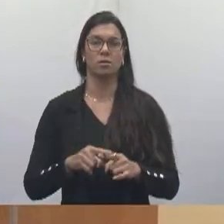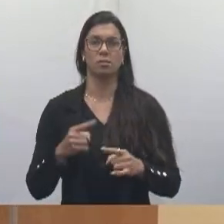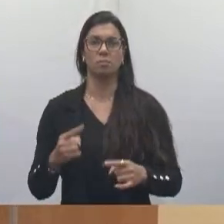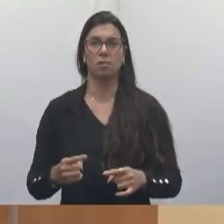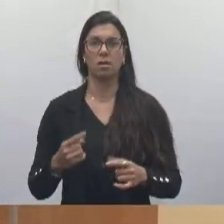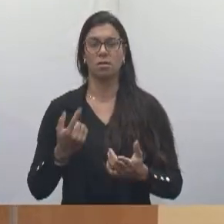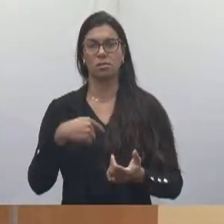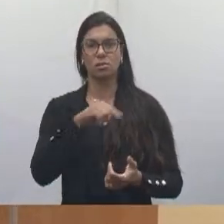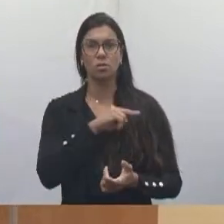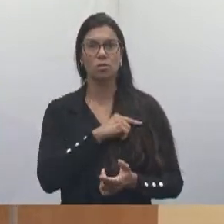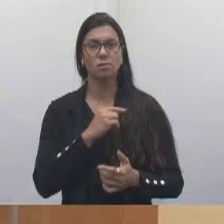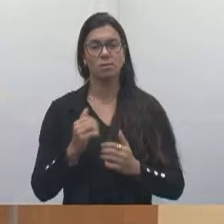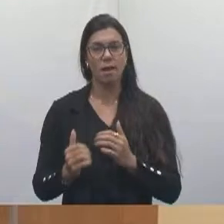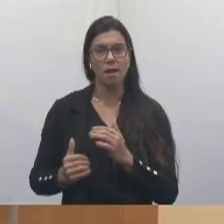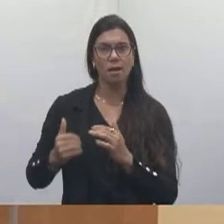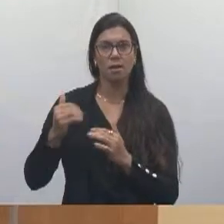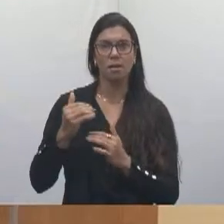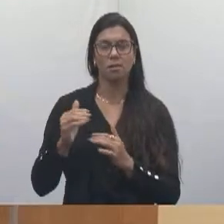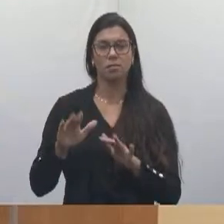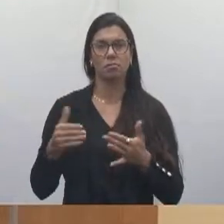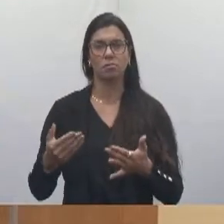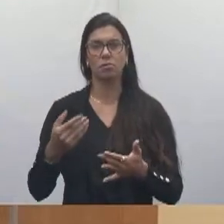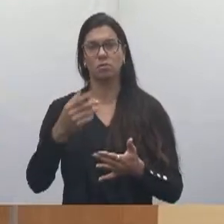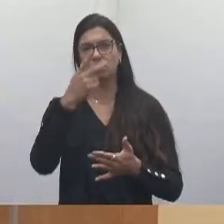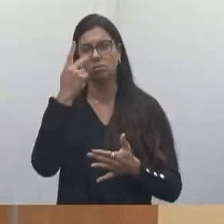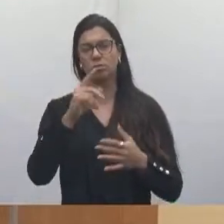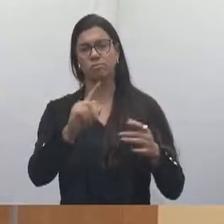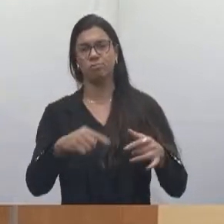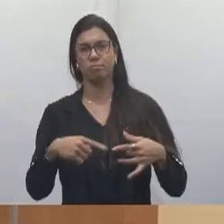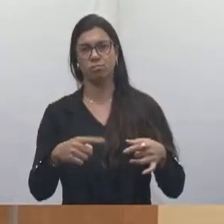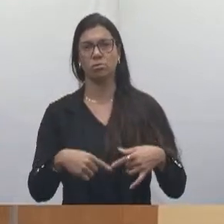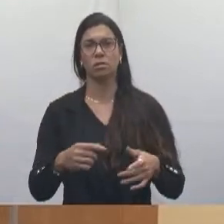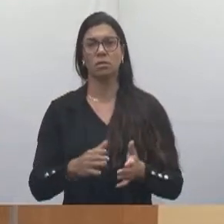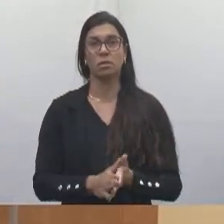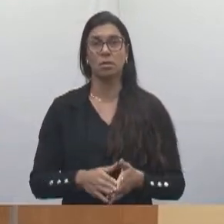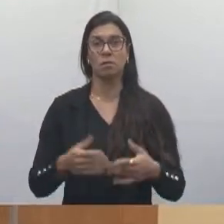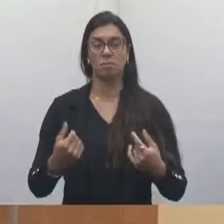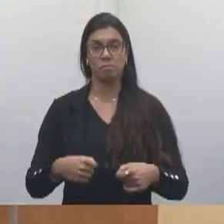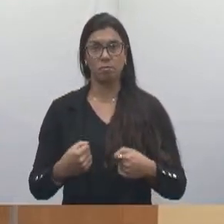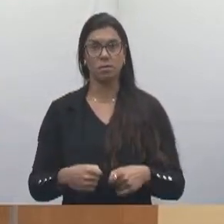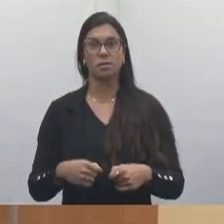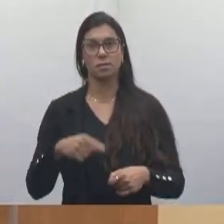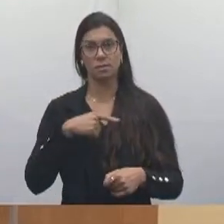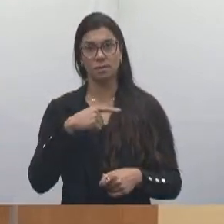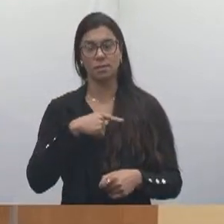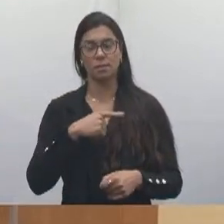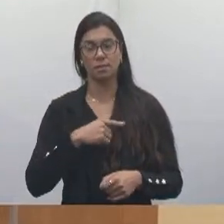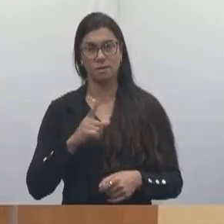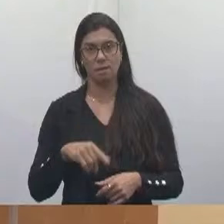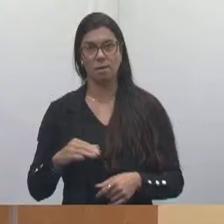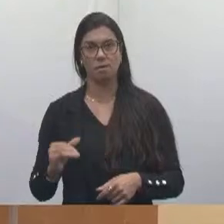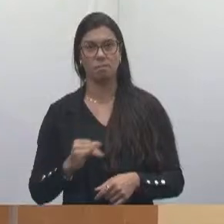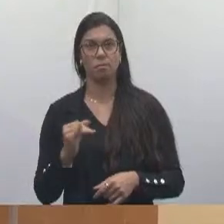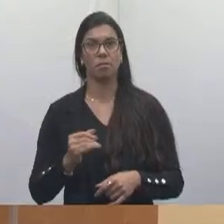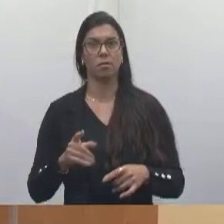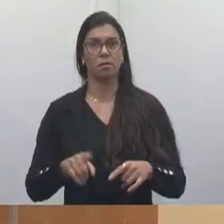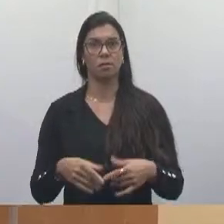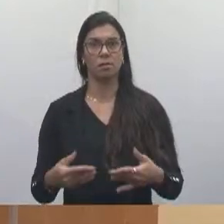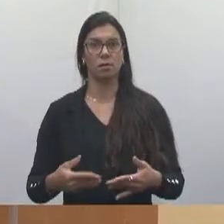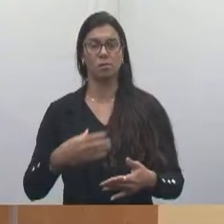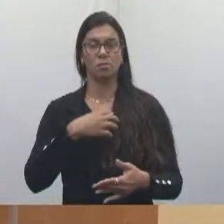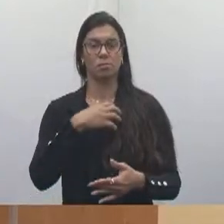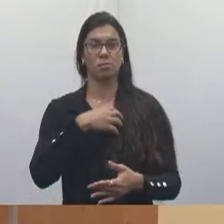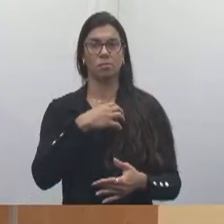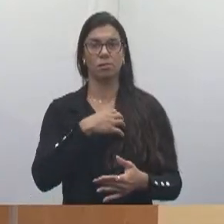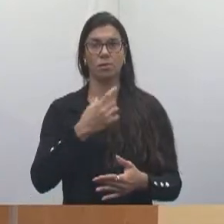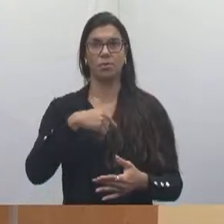porque a gente costuma crescer com as críticas, porque se não tiver crítica, se não tiver oposição, também as coisas não andam. Então, acho que é nesse